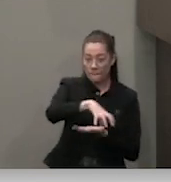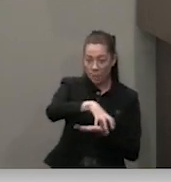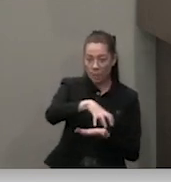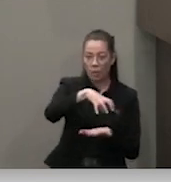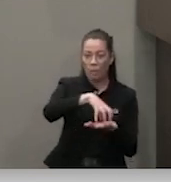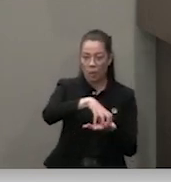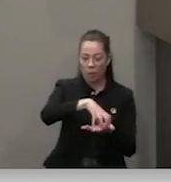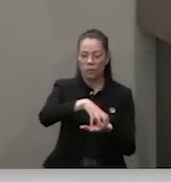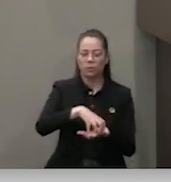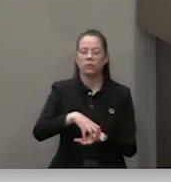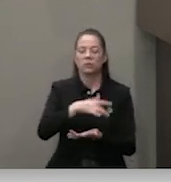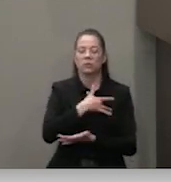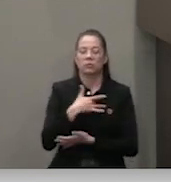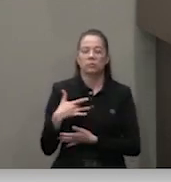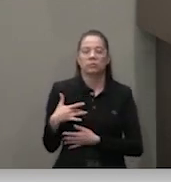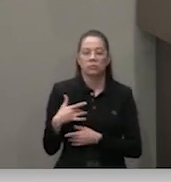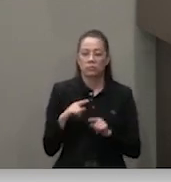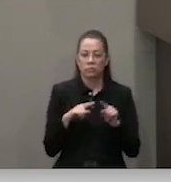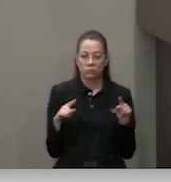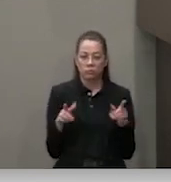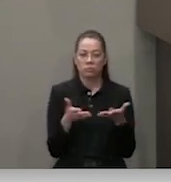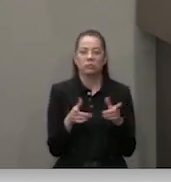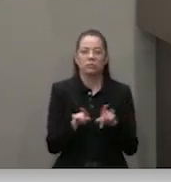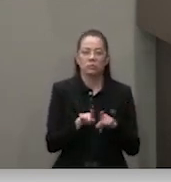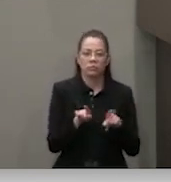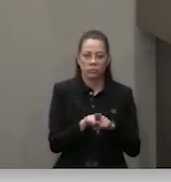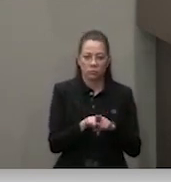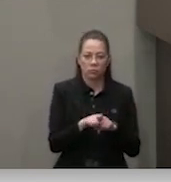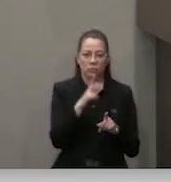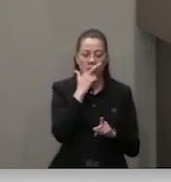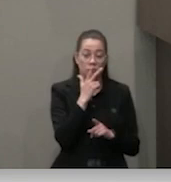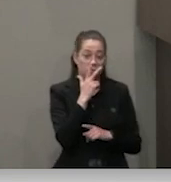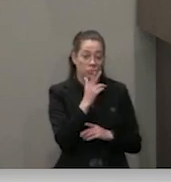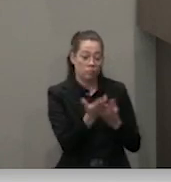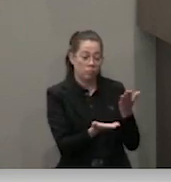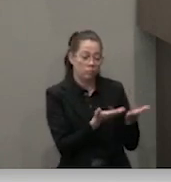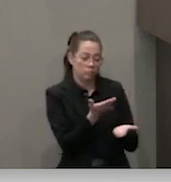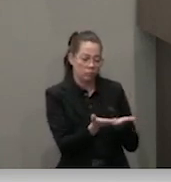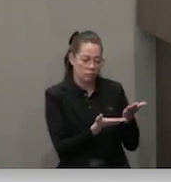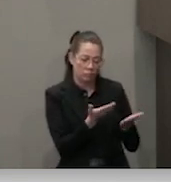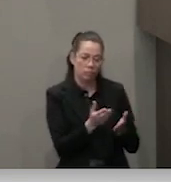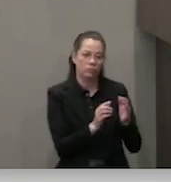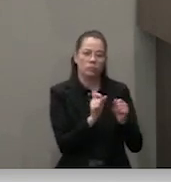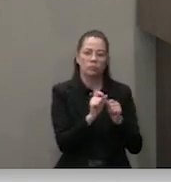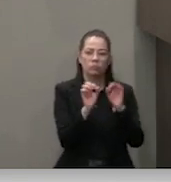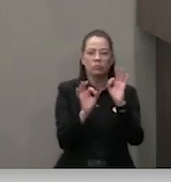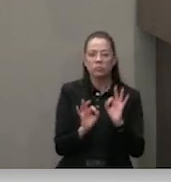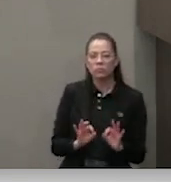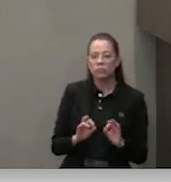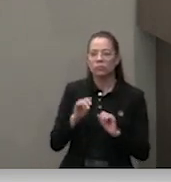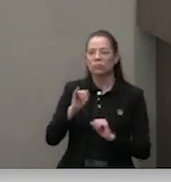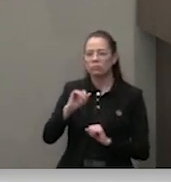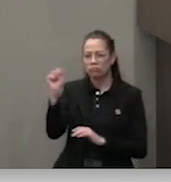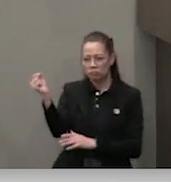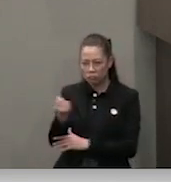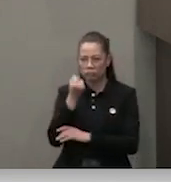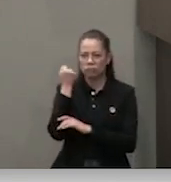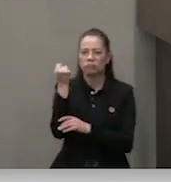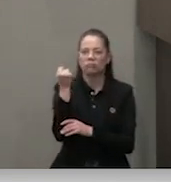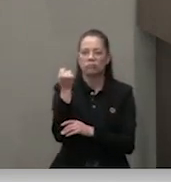Passo Fundo né E eles estão filtrando muito a entrada primária dos nossos atendimentos só pegam se é um caso